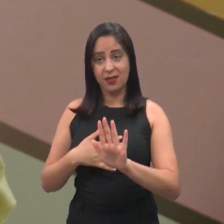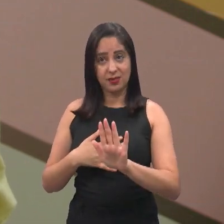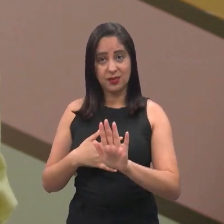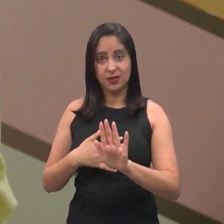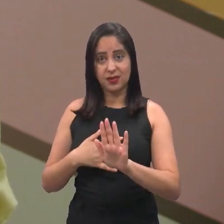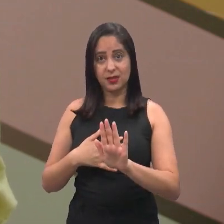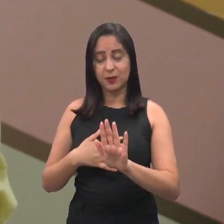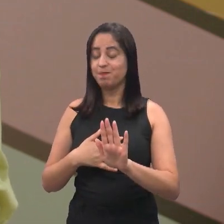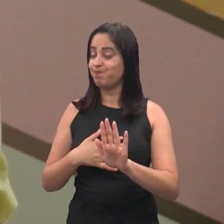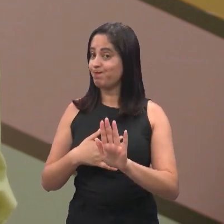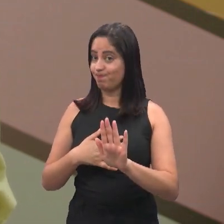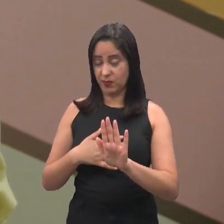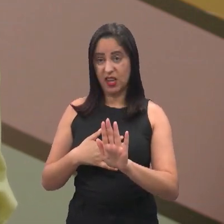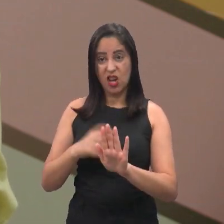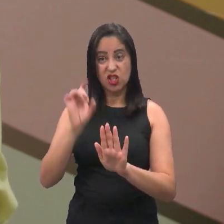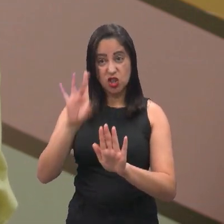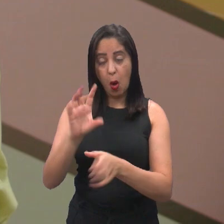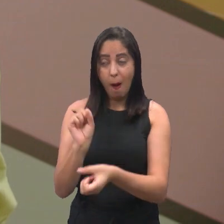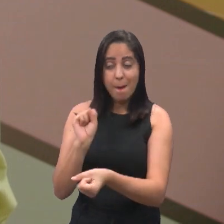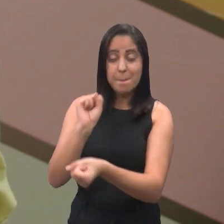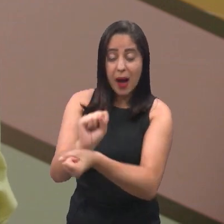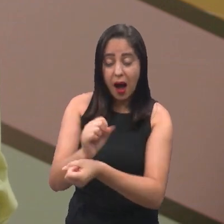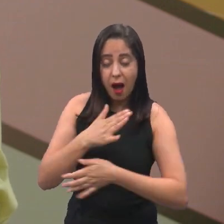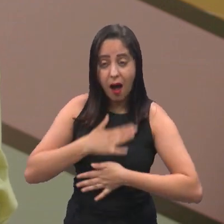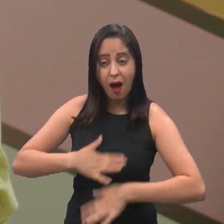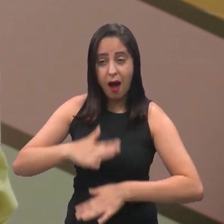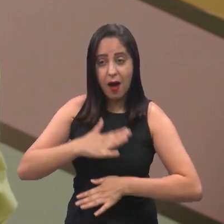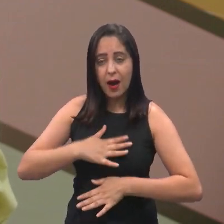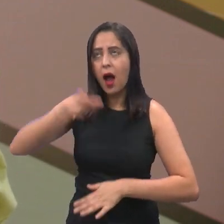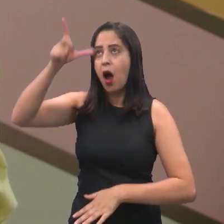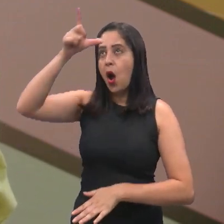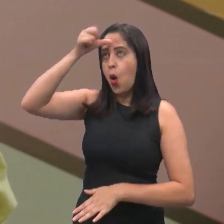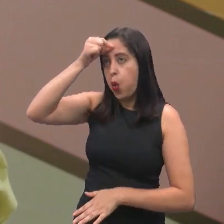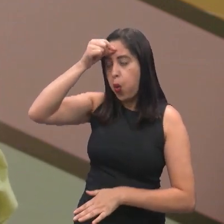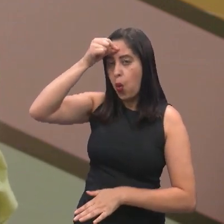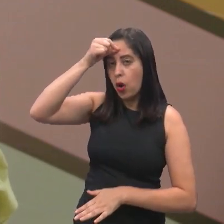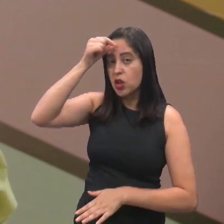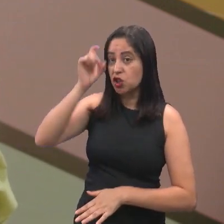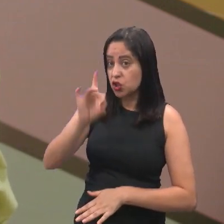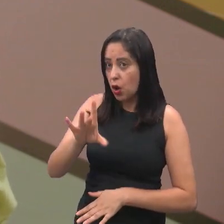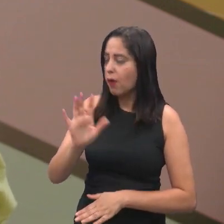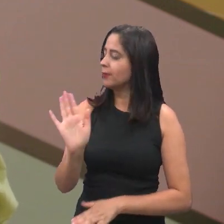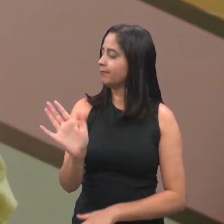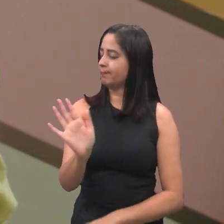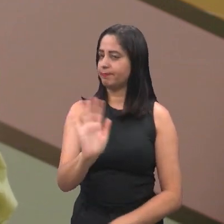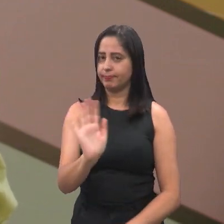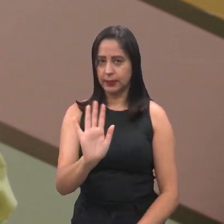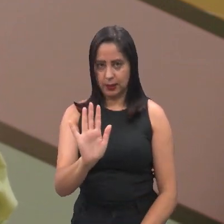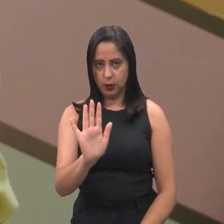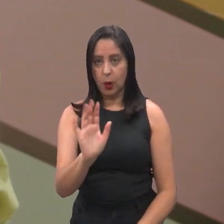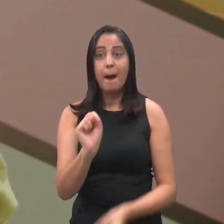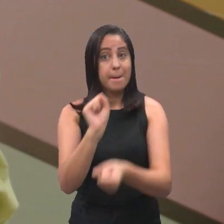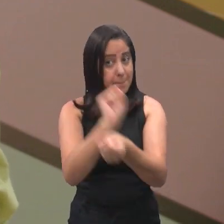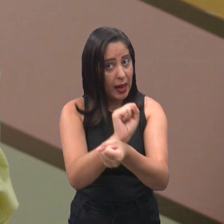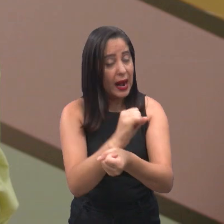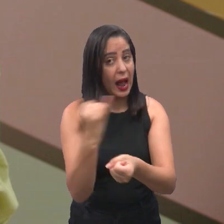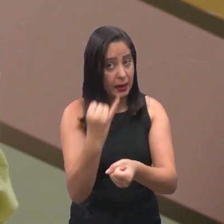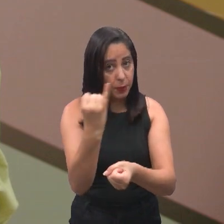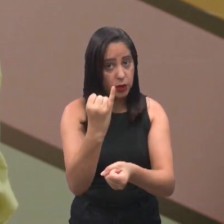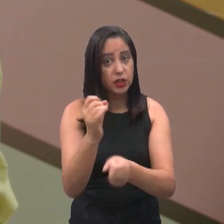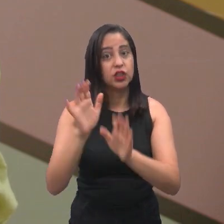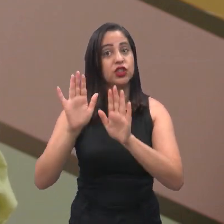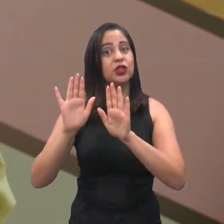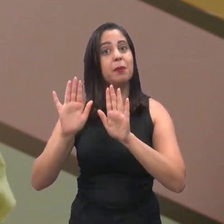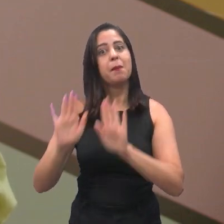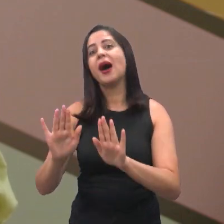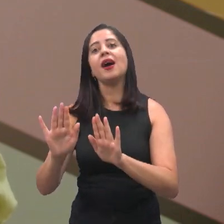nossa saúde mental e o nosso estresse e exaustão. Essas paradinhas, elas são importantes mesmo, mas não são